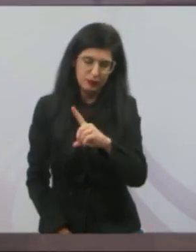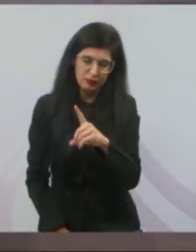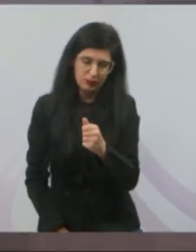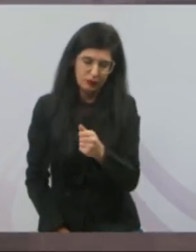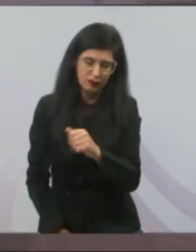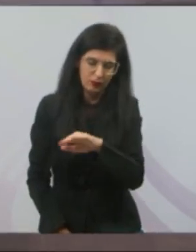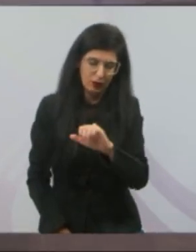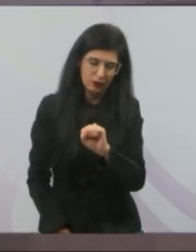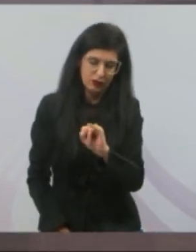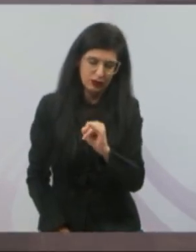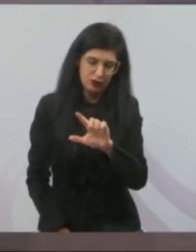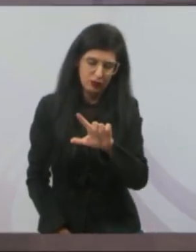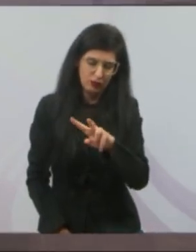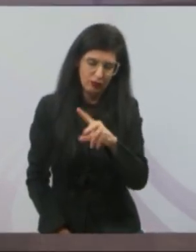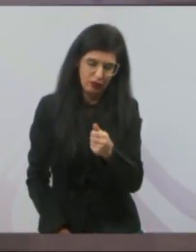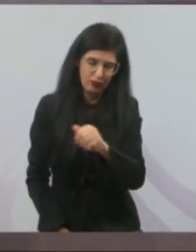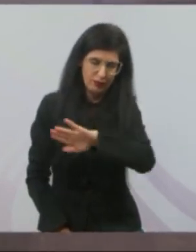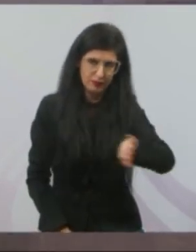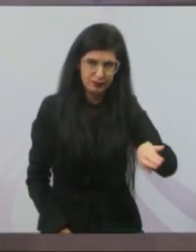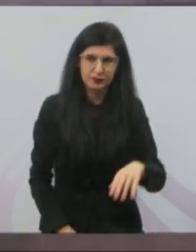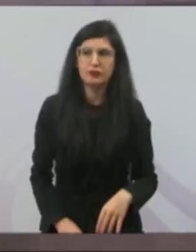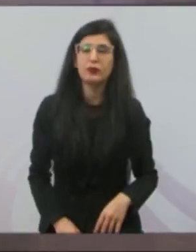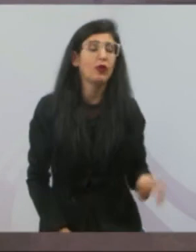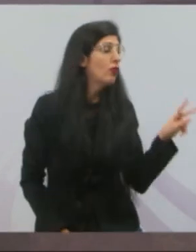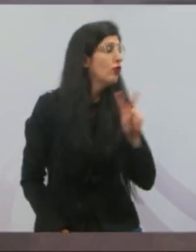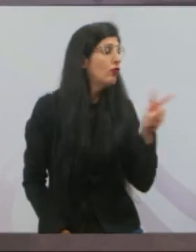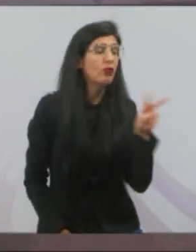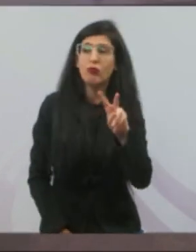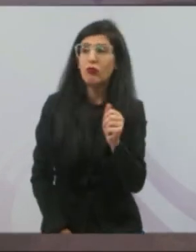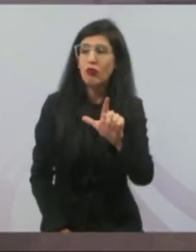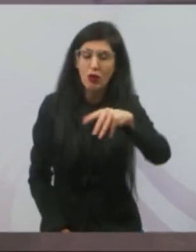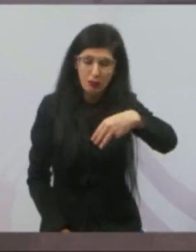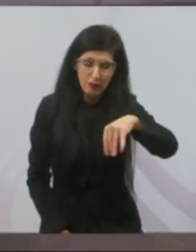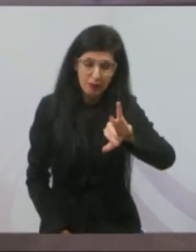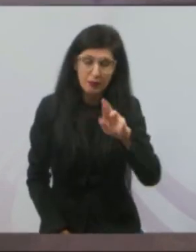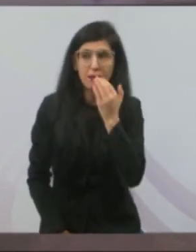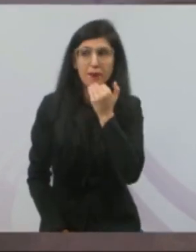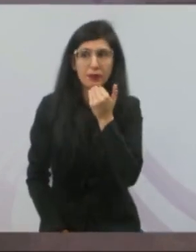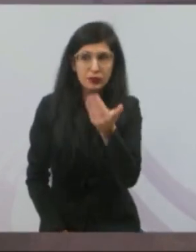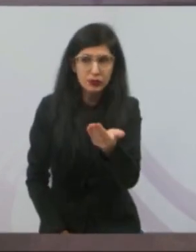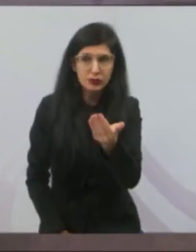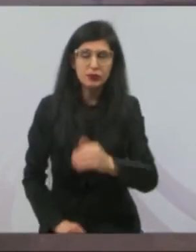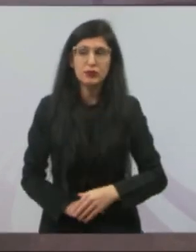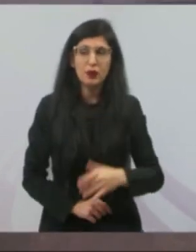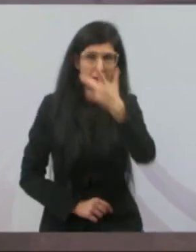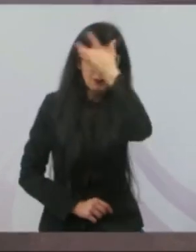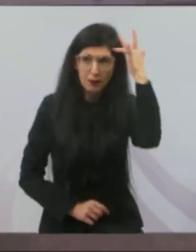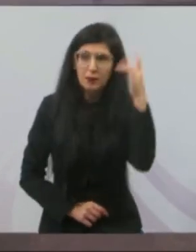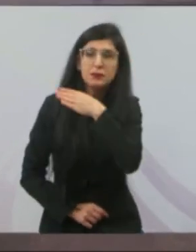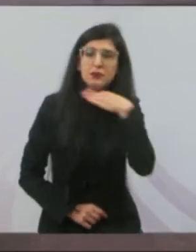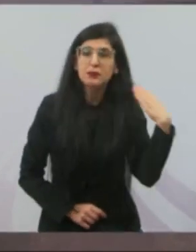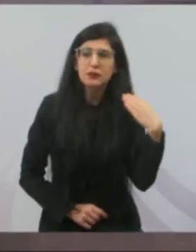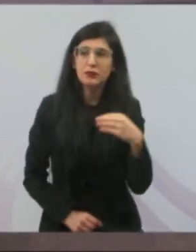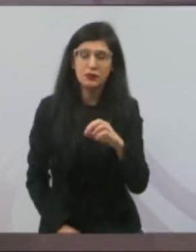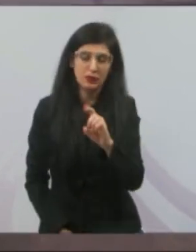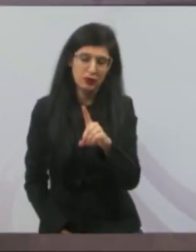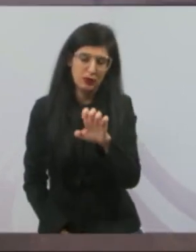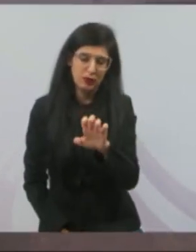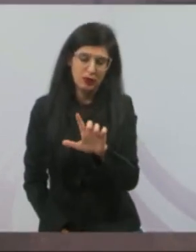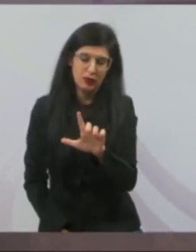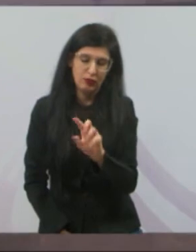para presidente da instituição, mas é difícil mesmo. Mas deveria aproveitar, então, que eles teriam que afastar, já visto